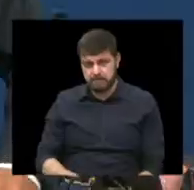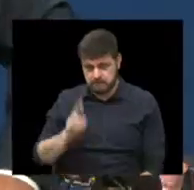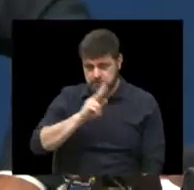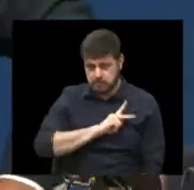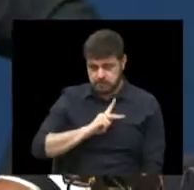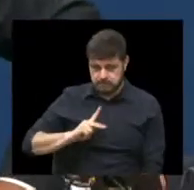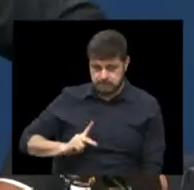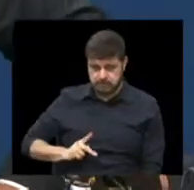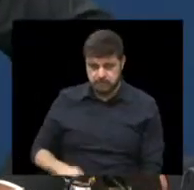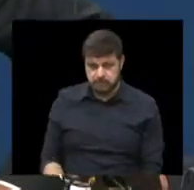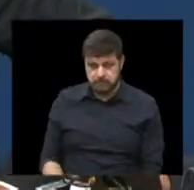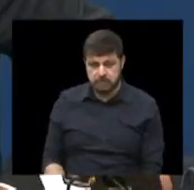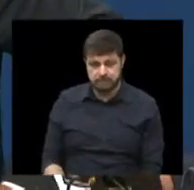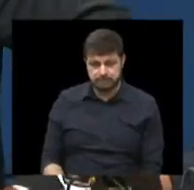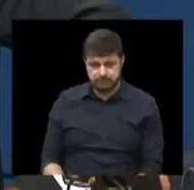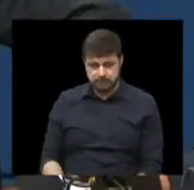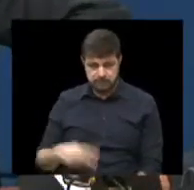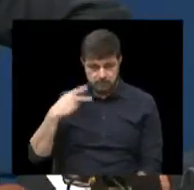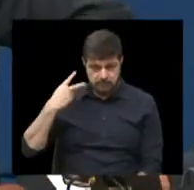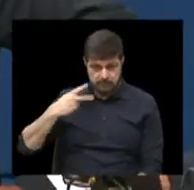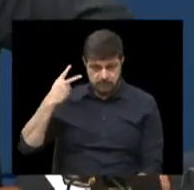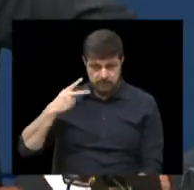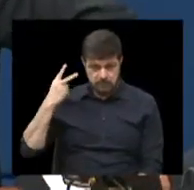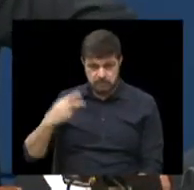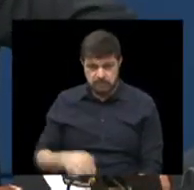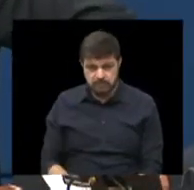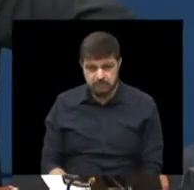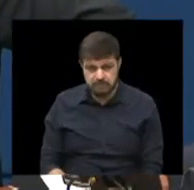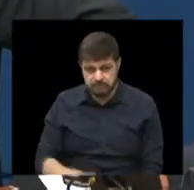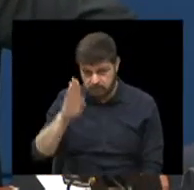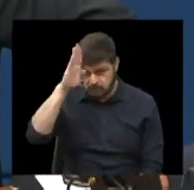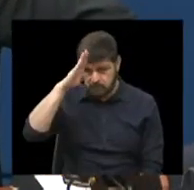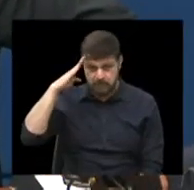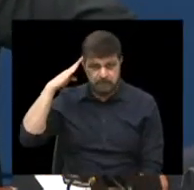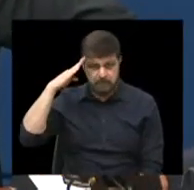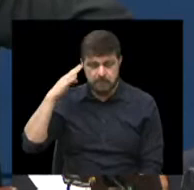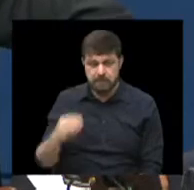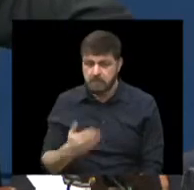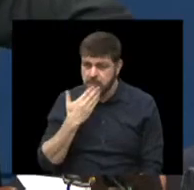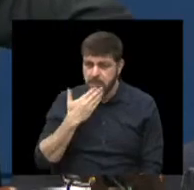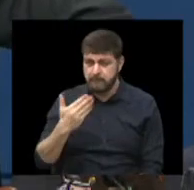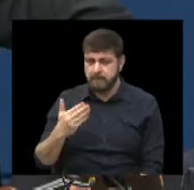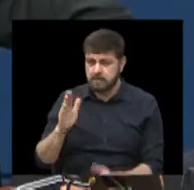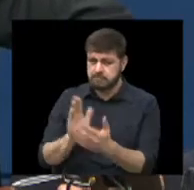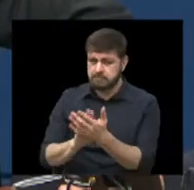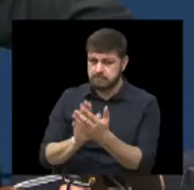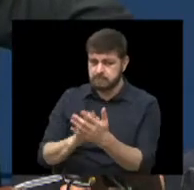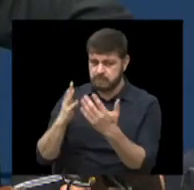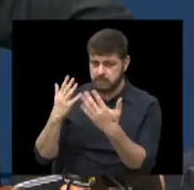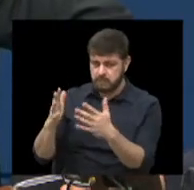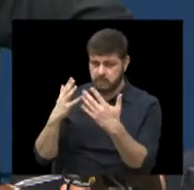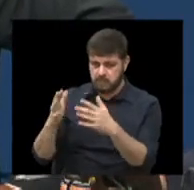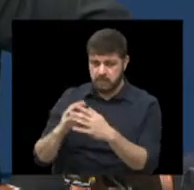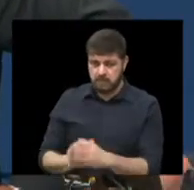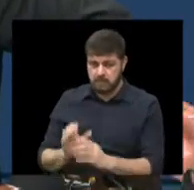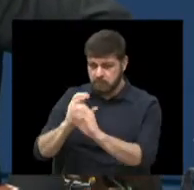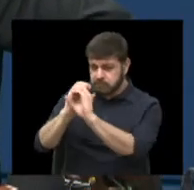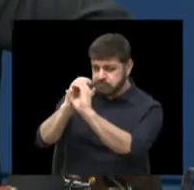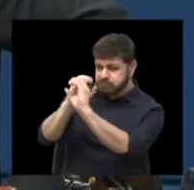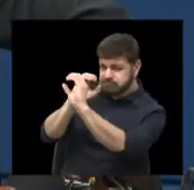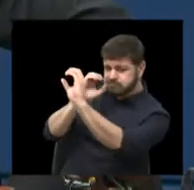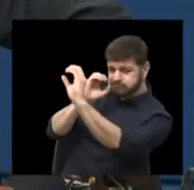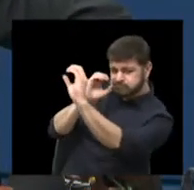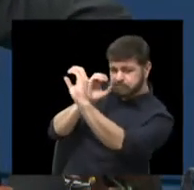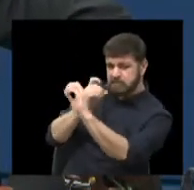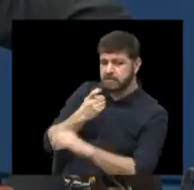presidente, requerimento 1884, de autoria do senhor Pedro Tourinho, que requer votos de aplauso para o Observatório Municipal de